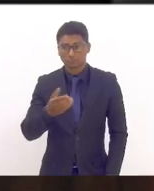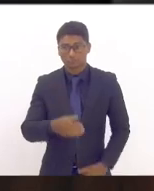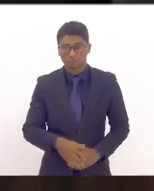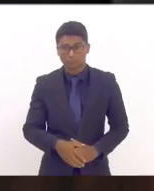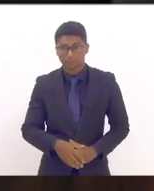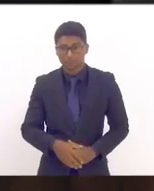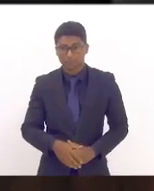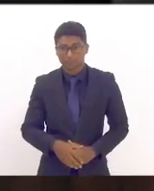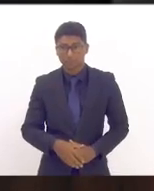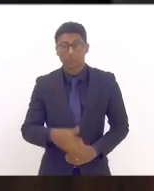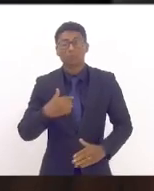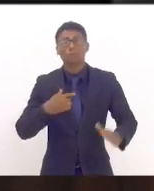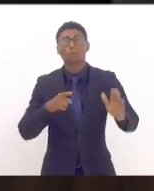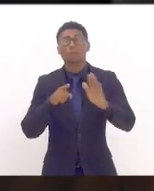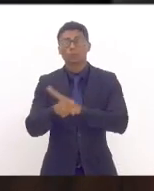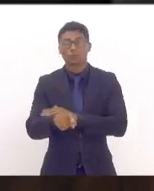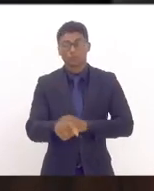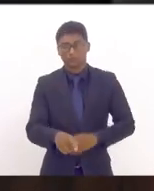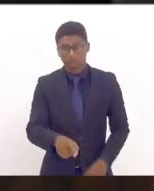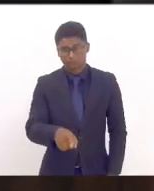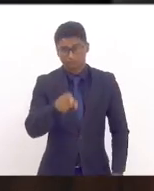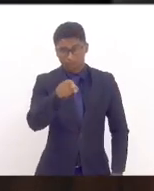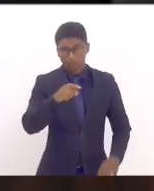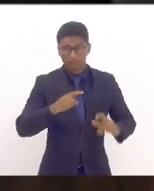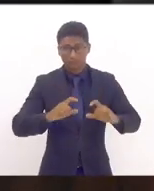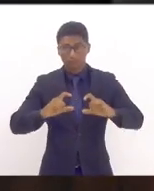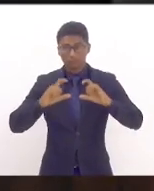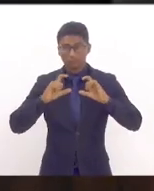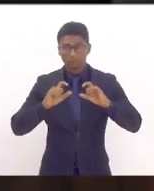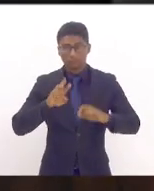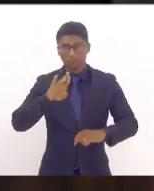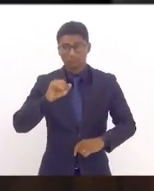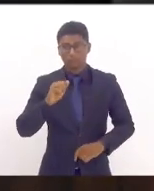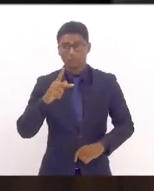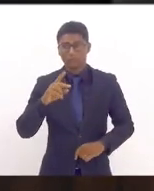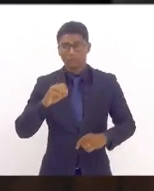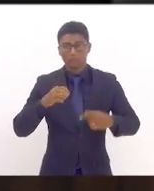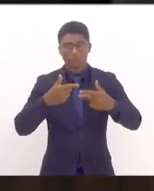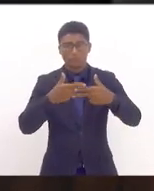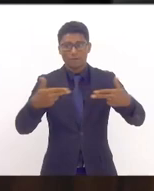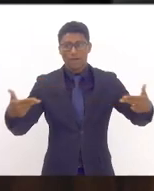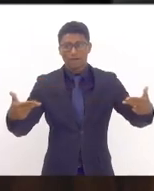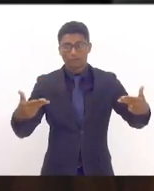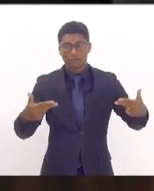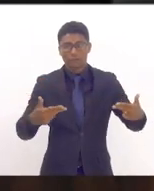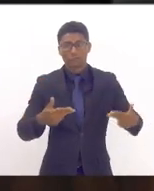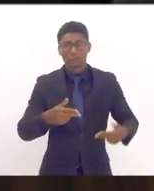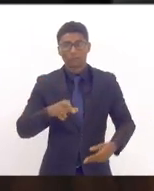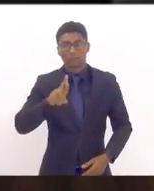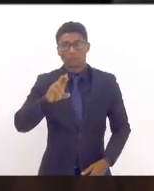a minha pergunta vossa excelência tá dando medalha para vários Bispo Dom Roberto está não